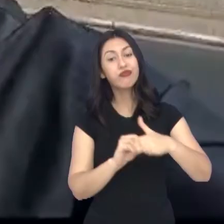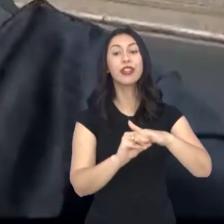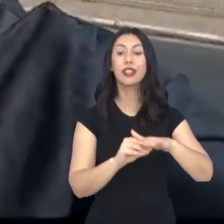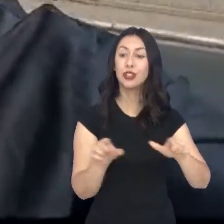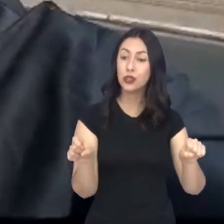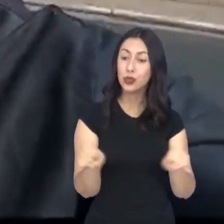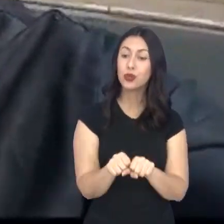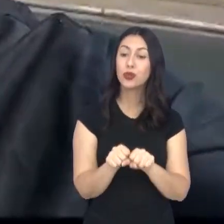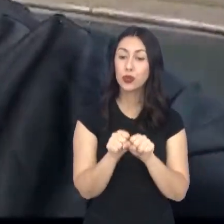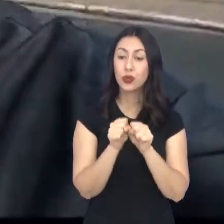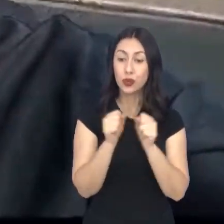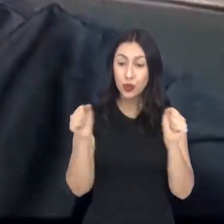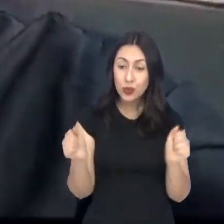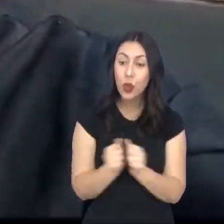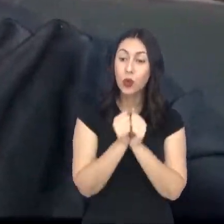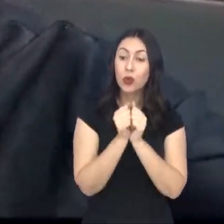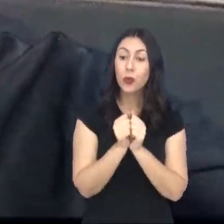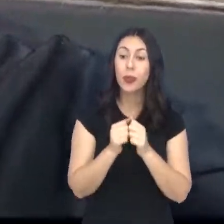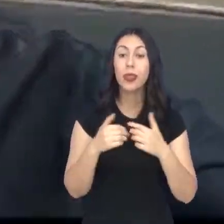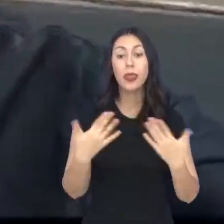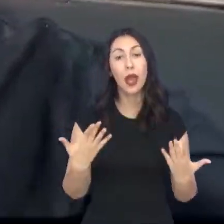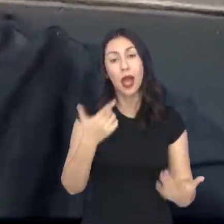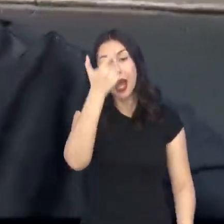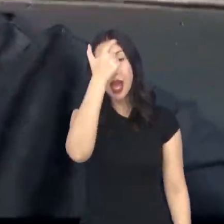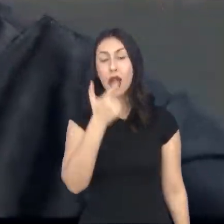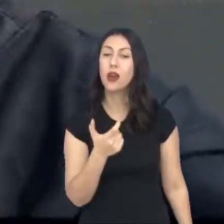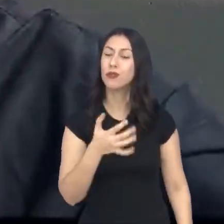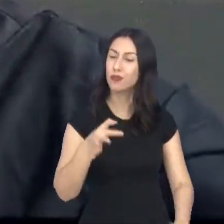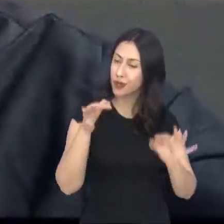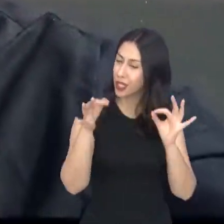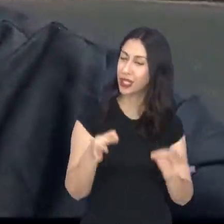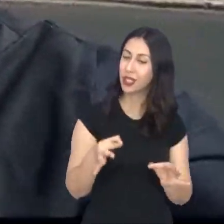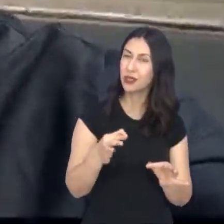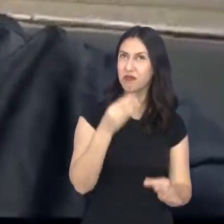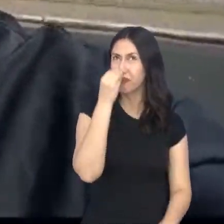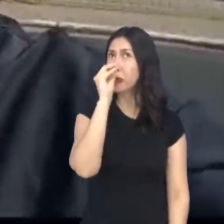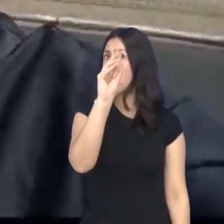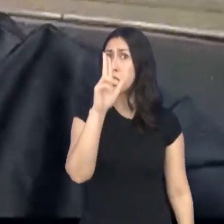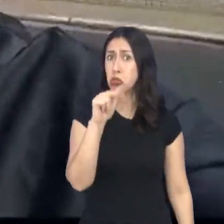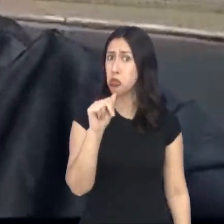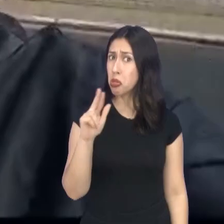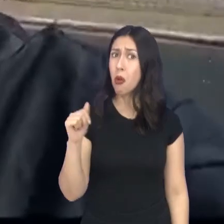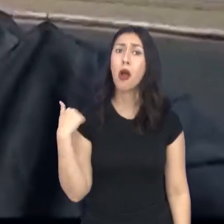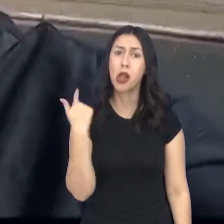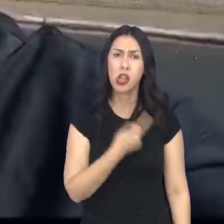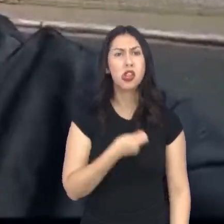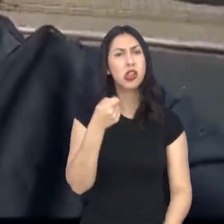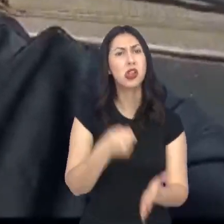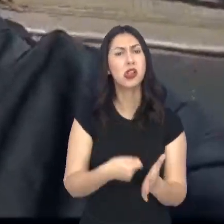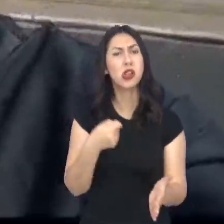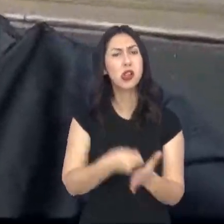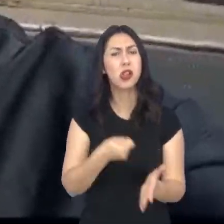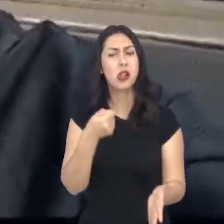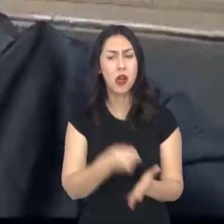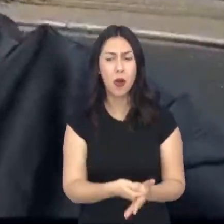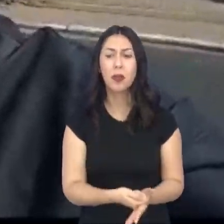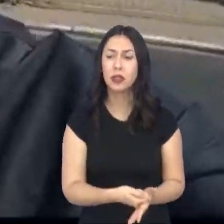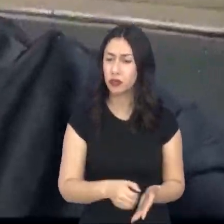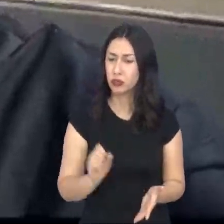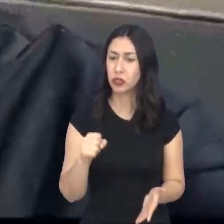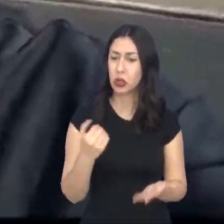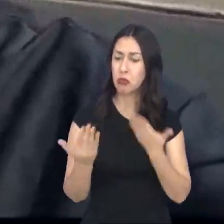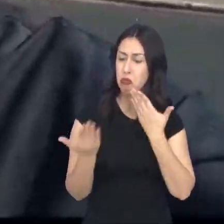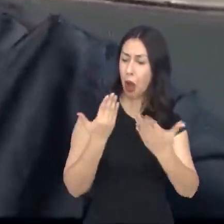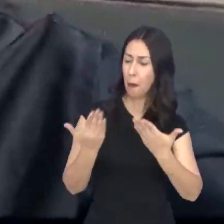aqui, estando o vereador Roberto Chagas, vocês podem ter certeza que não fica de fora mesmo, que a gente vai para cima, a gente cobra, bate aquele